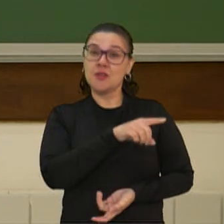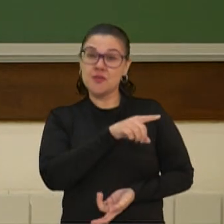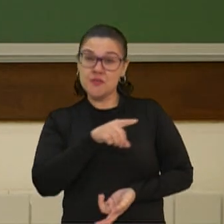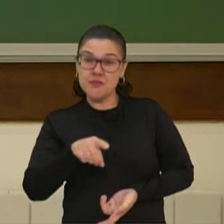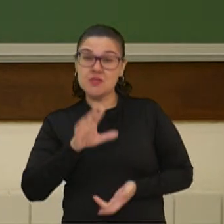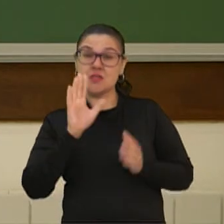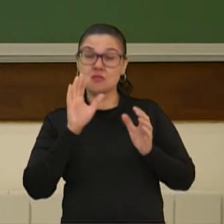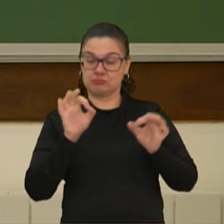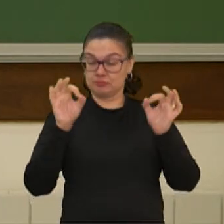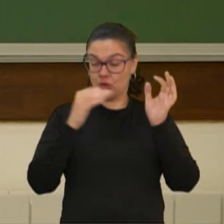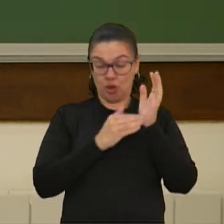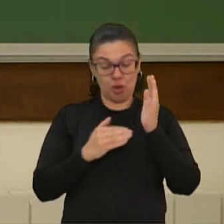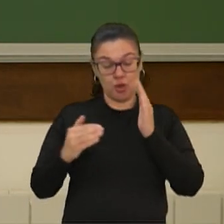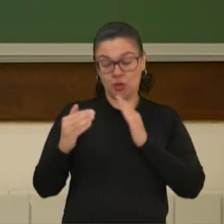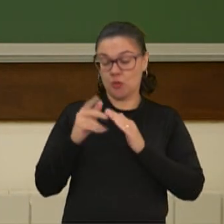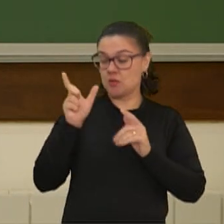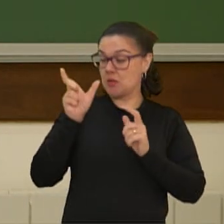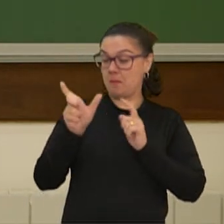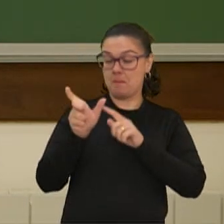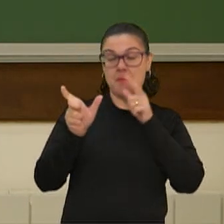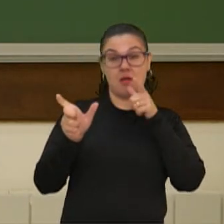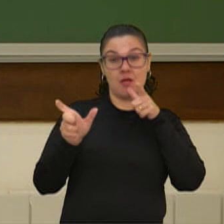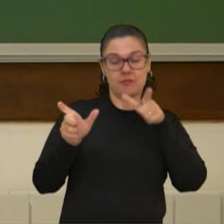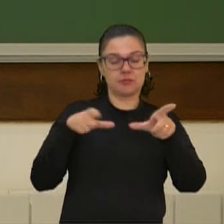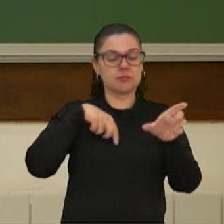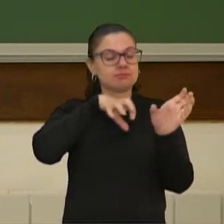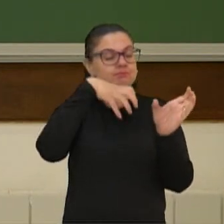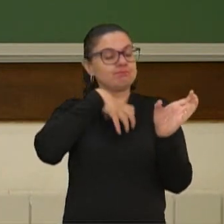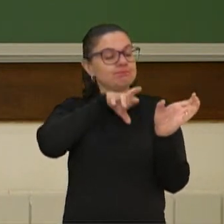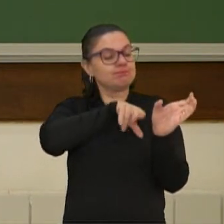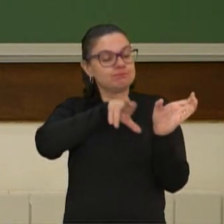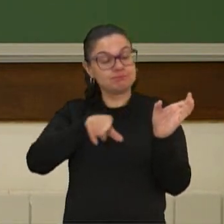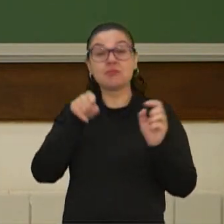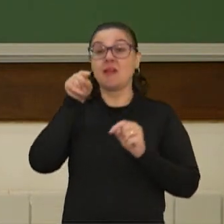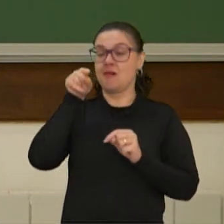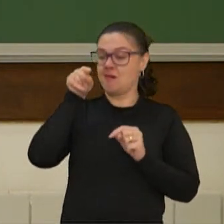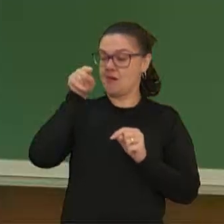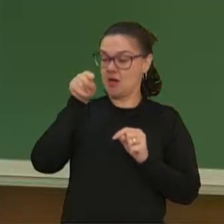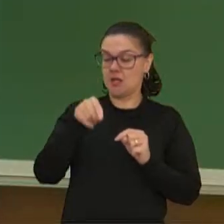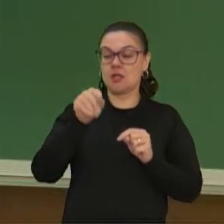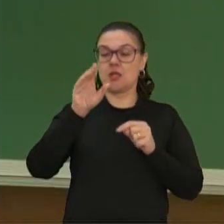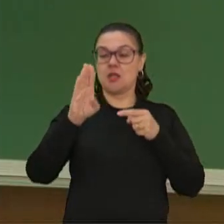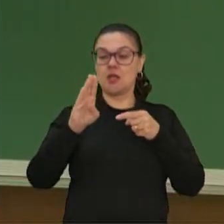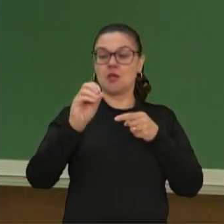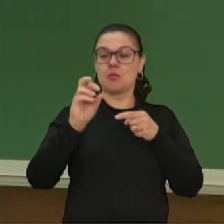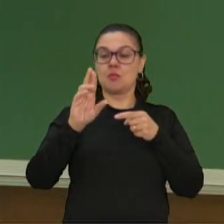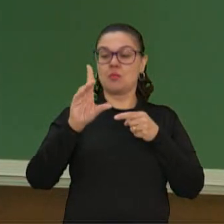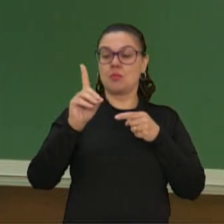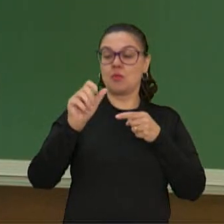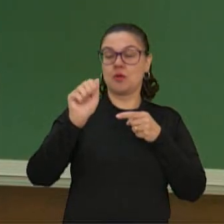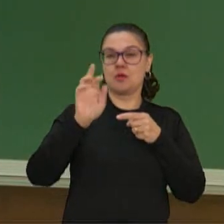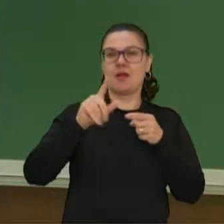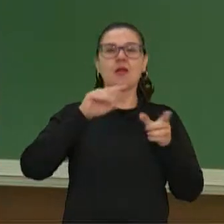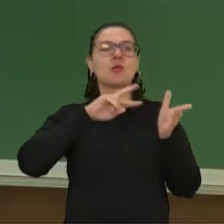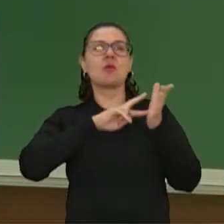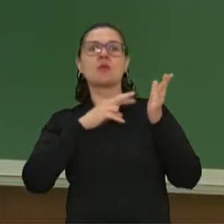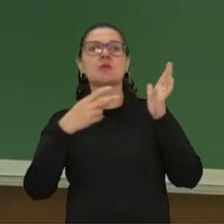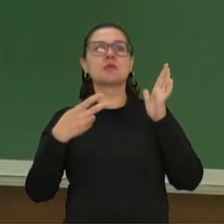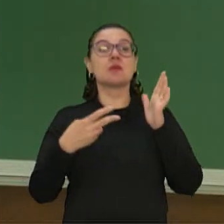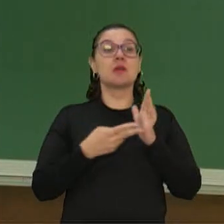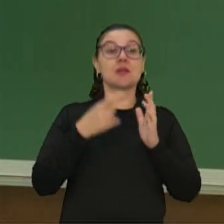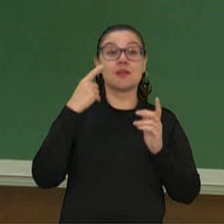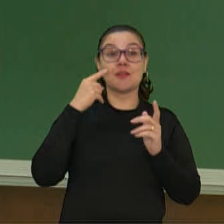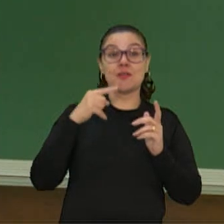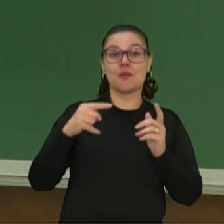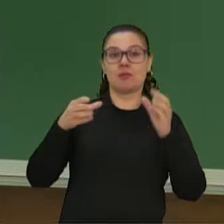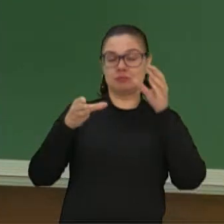Gente, como todas as palavras da língua, ela tem múltiplos sentidos. E aqui, bordar é empregado em que sentido?